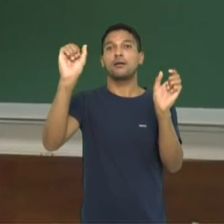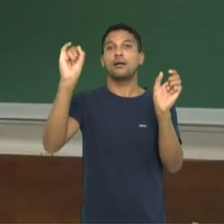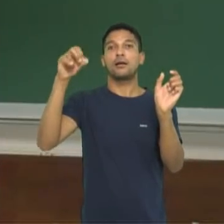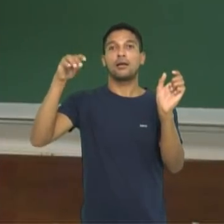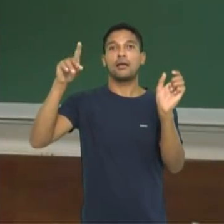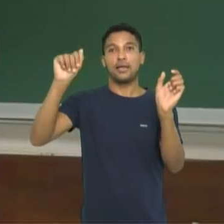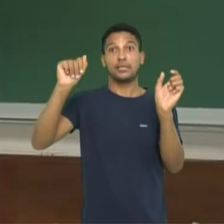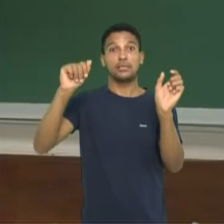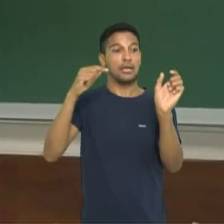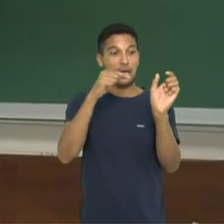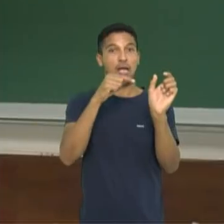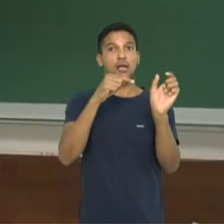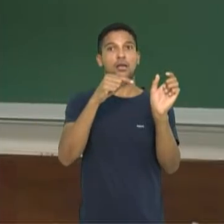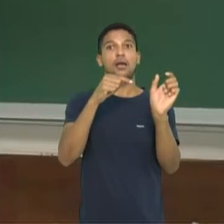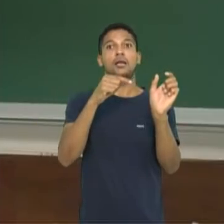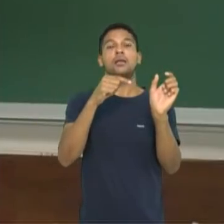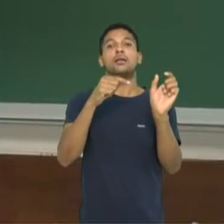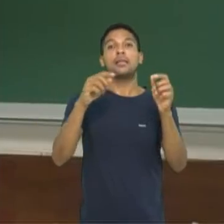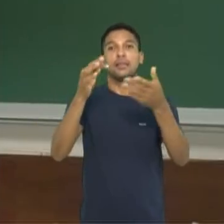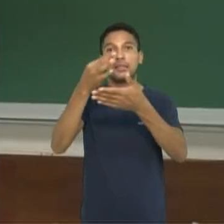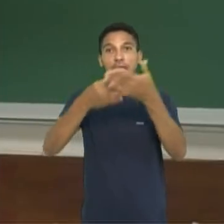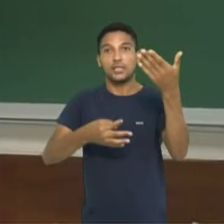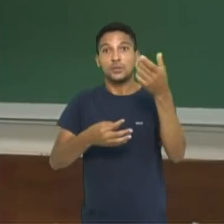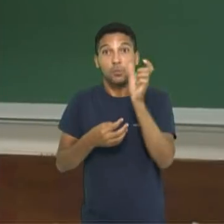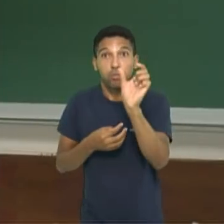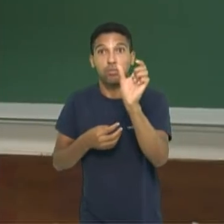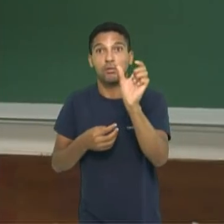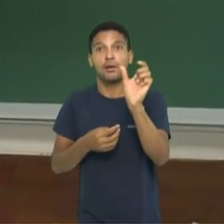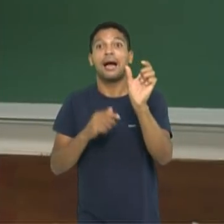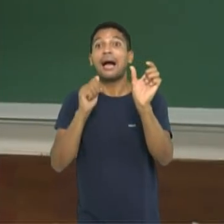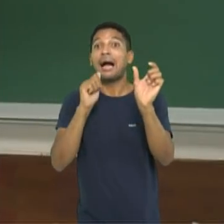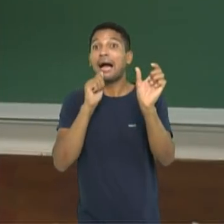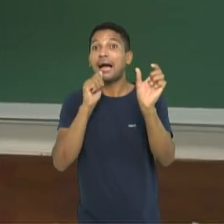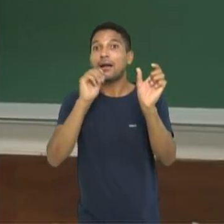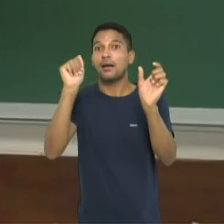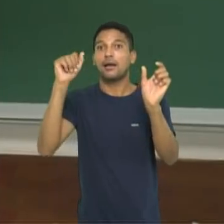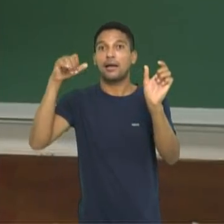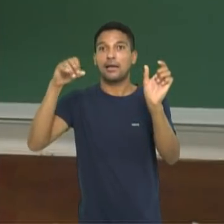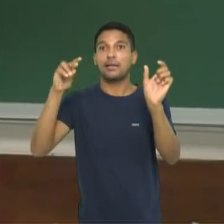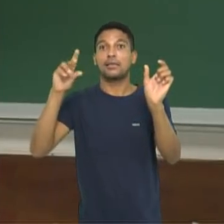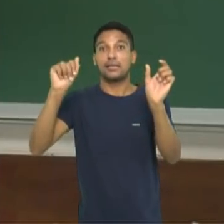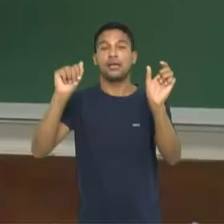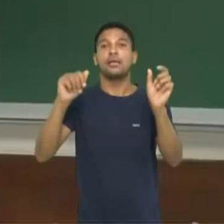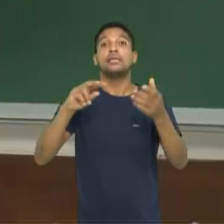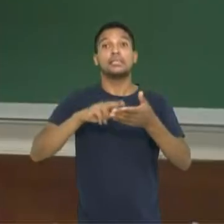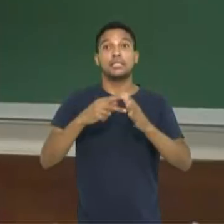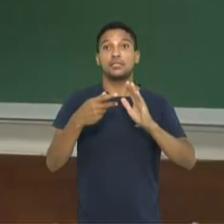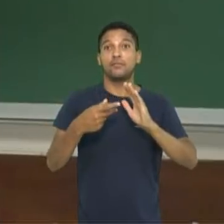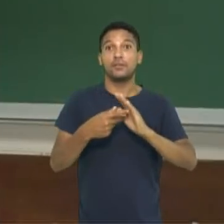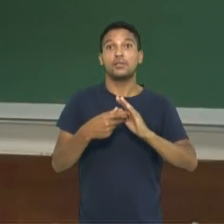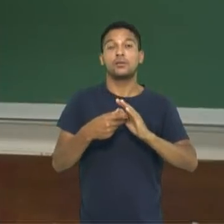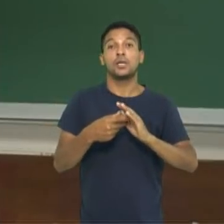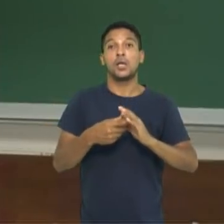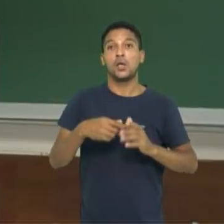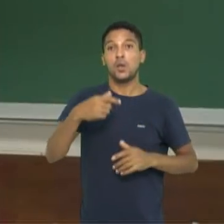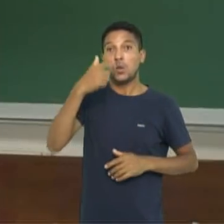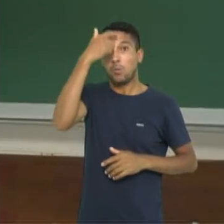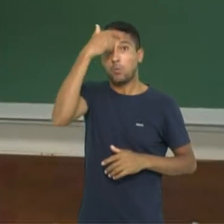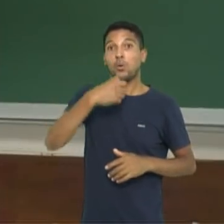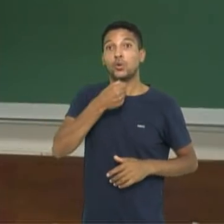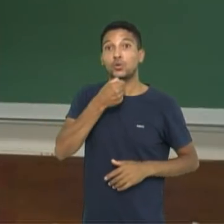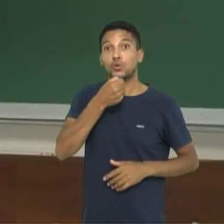tom preocupante à reportagem, né? Então, vejam que o jornalista lá do New York Times, ele estava preocupado com